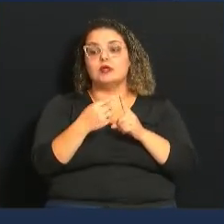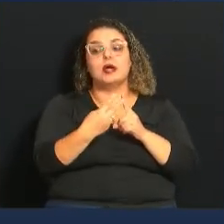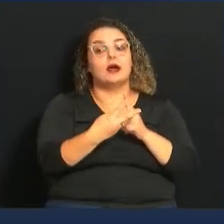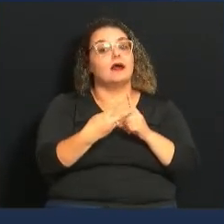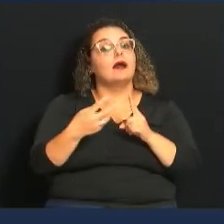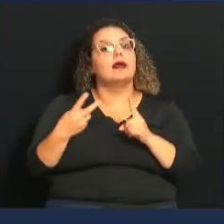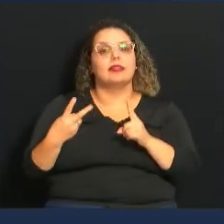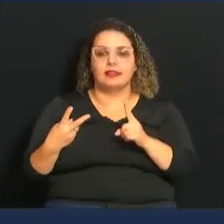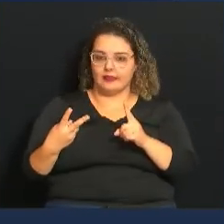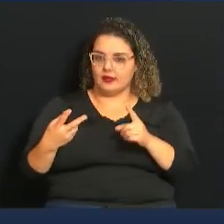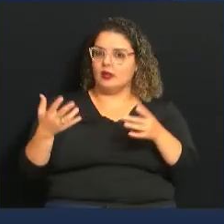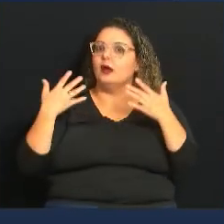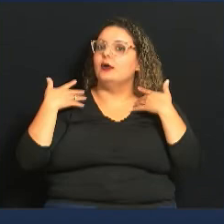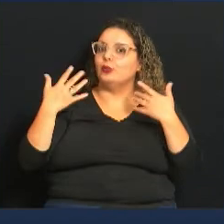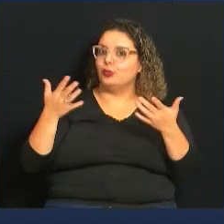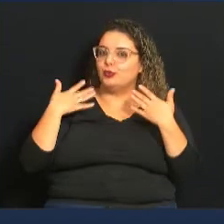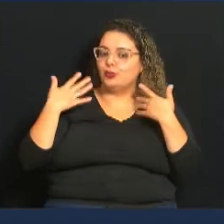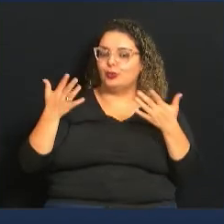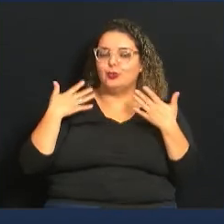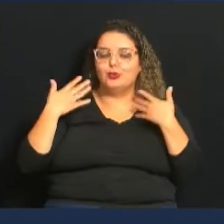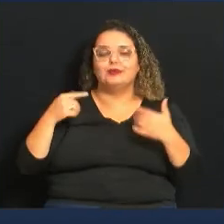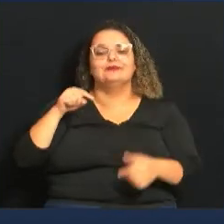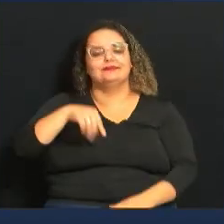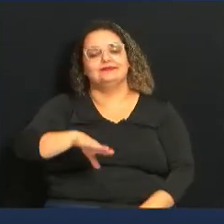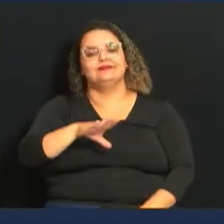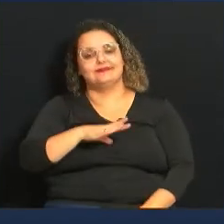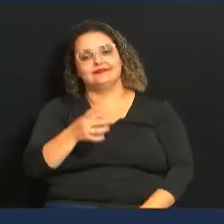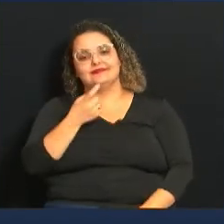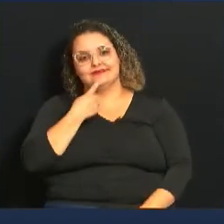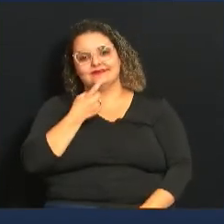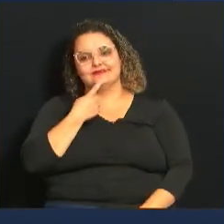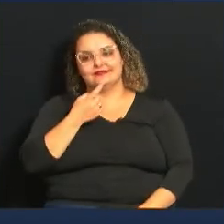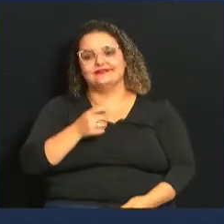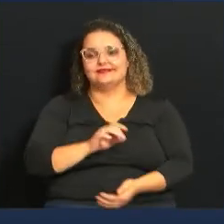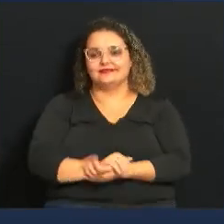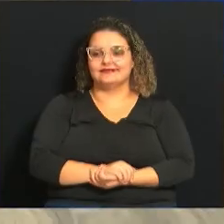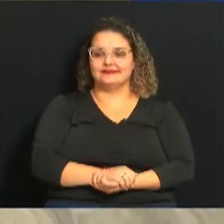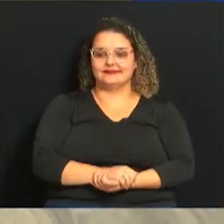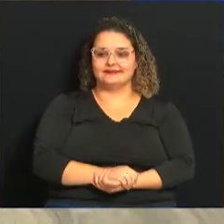chegar aos 32 graus aqui na cidade de Campinas.